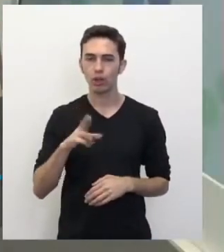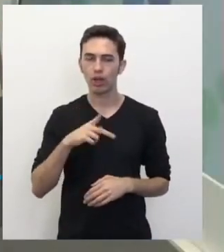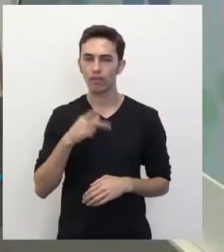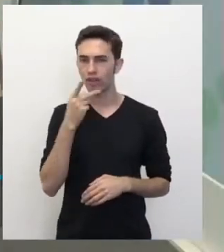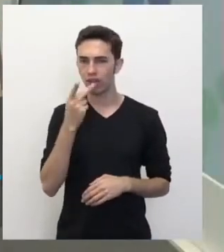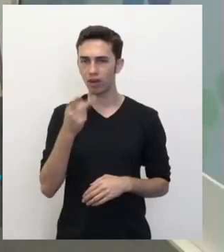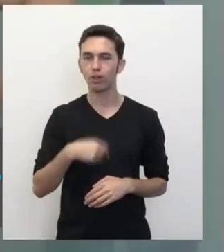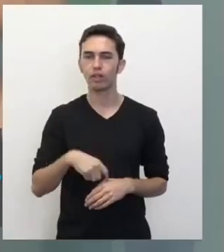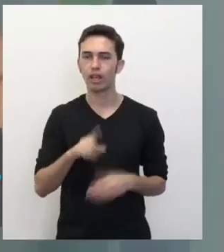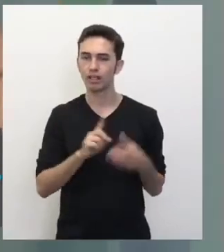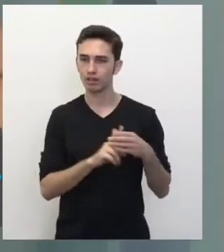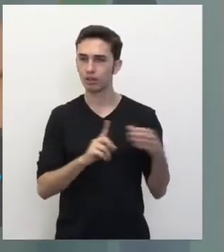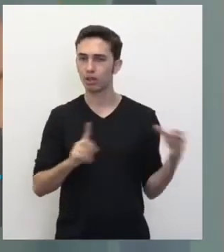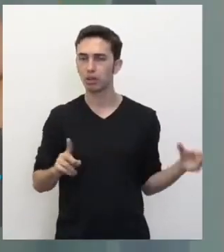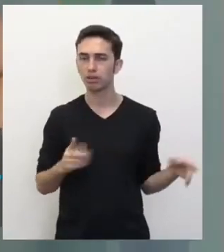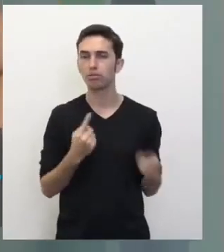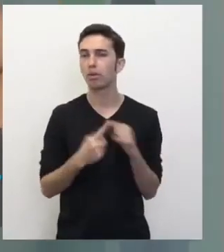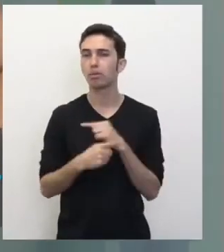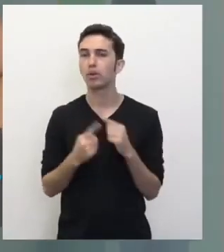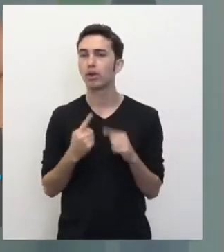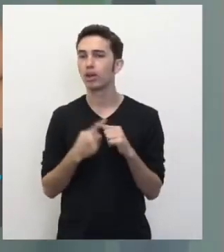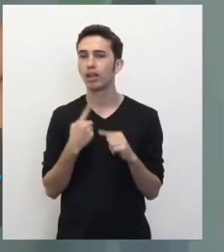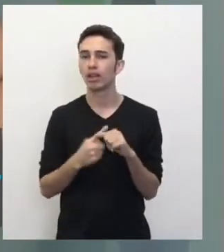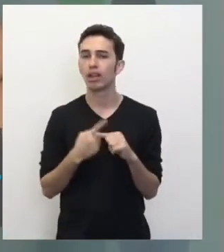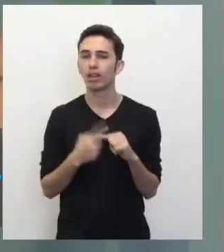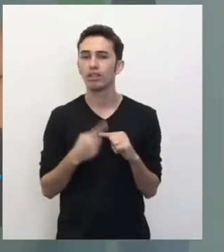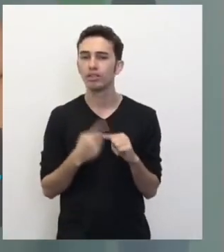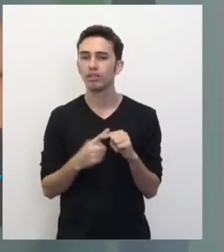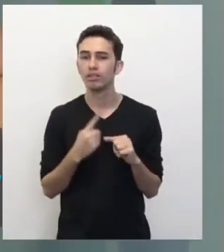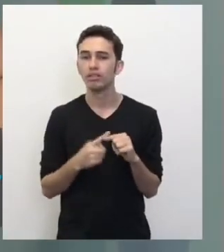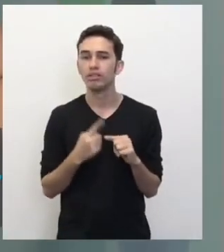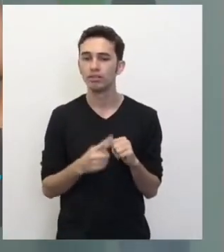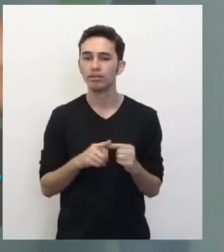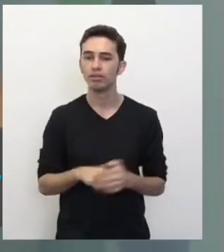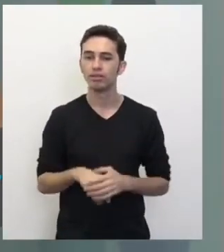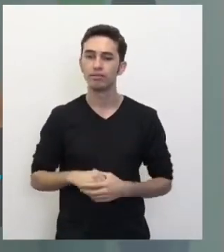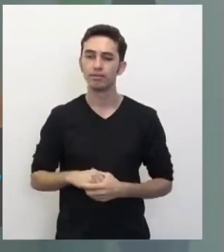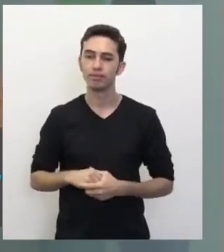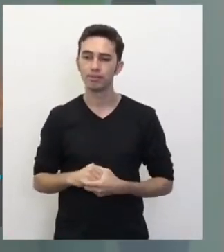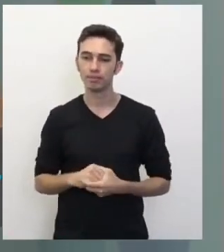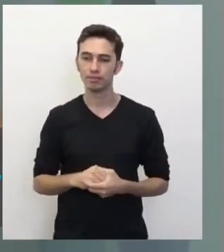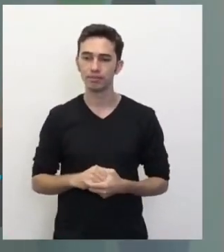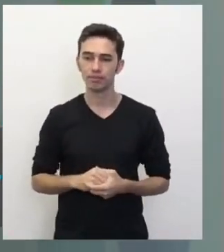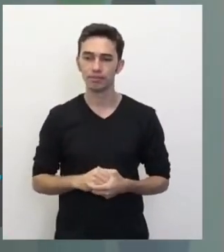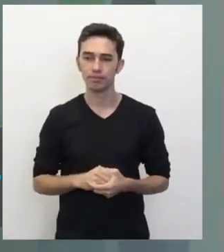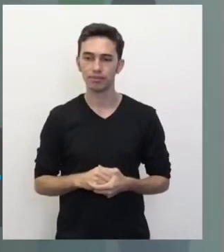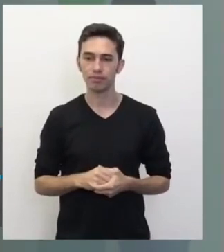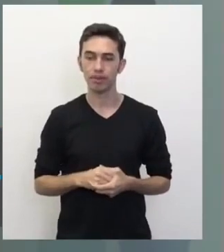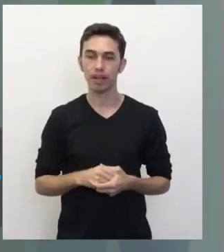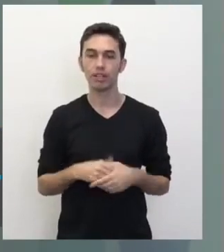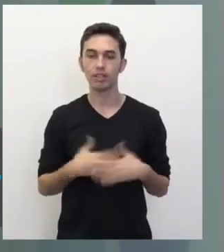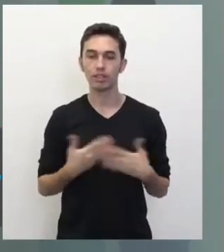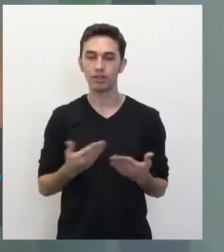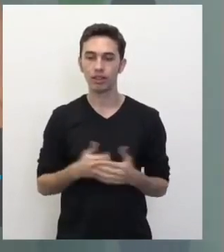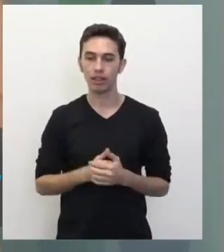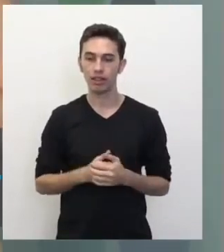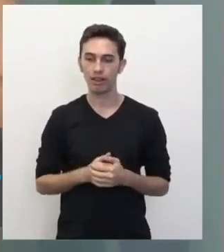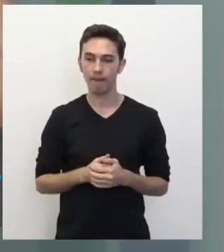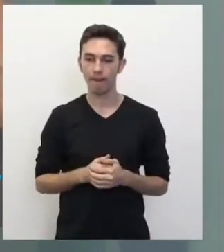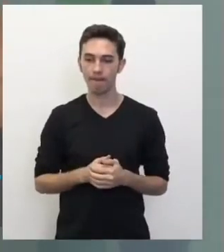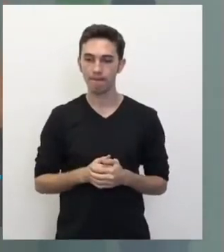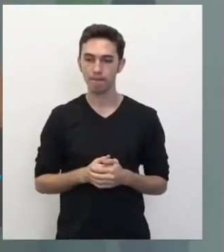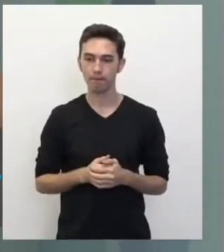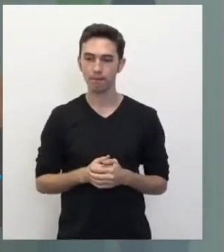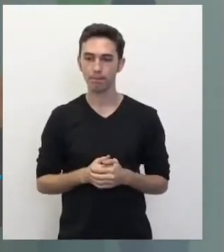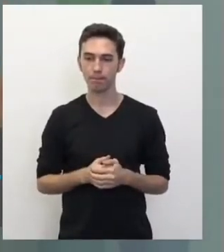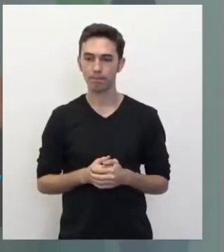isolamento. Muito bem, e por quê? Por quê? Agora que são elas. Agora a gente vai até inferir que é a relação que tá aí